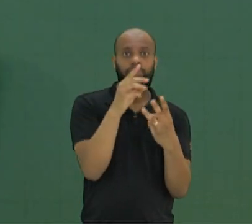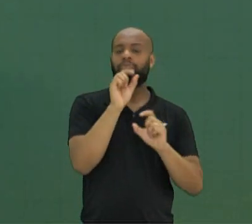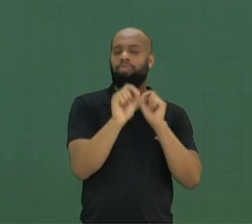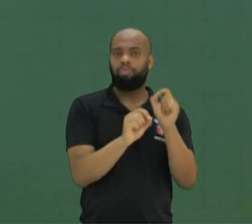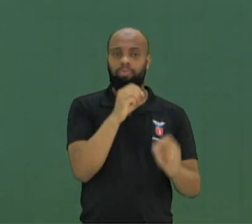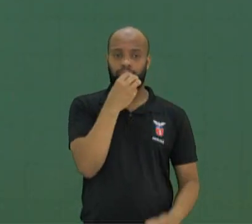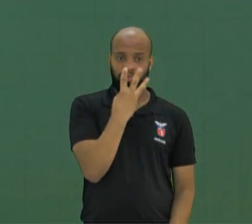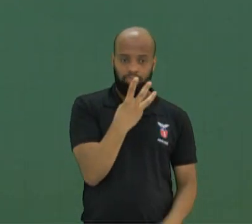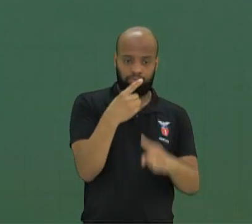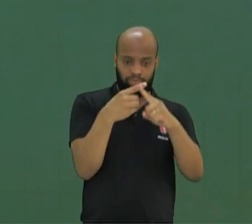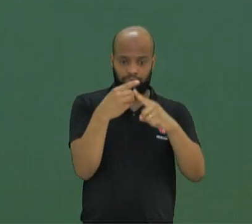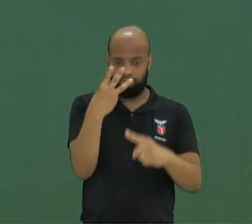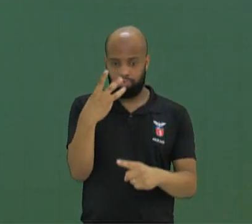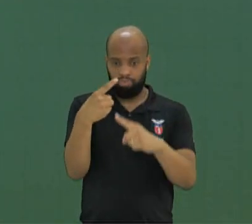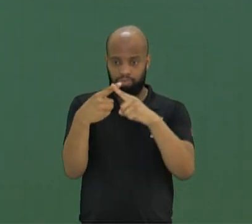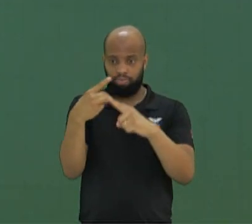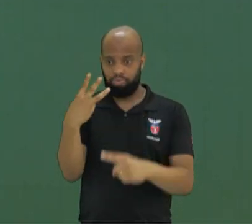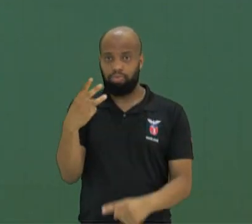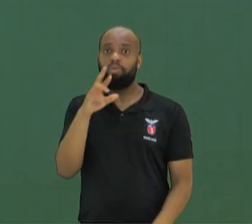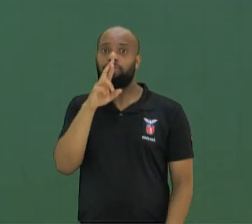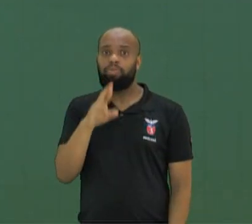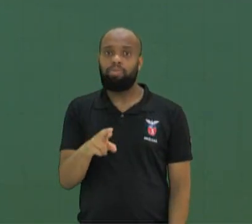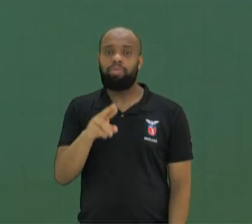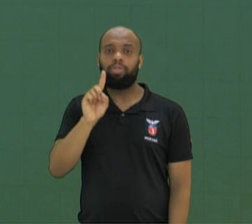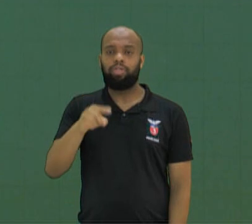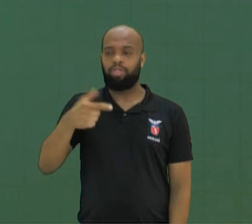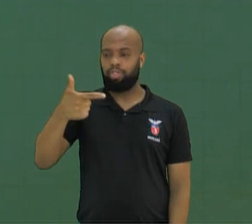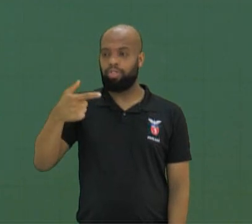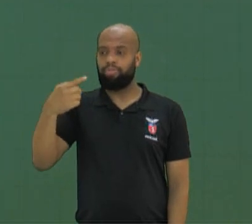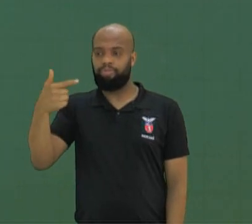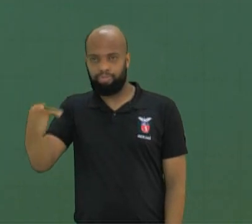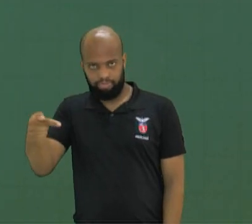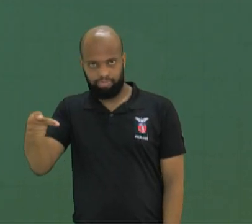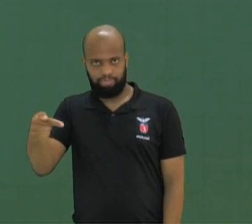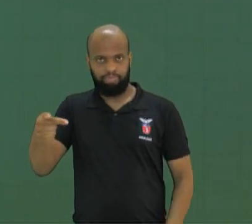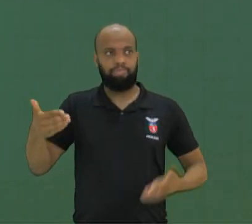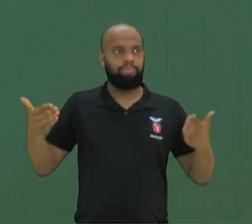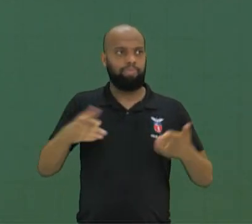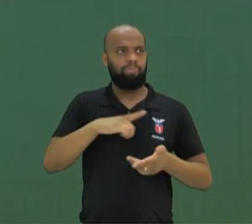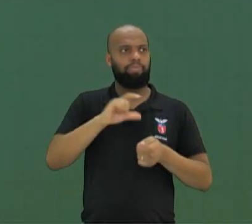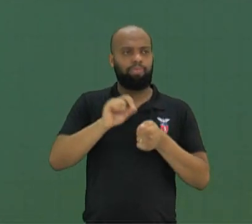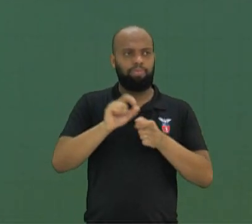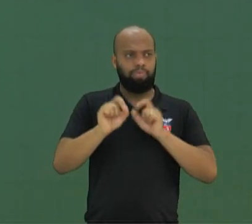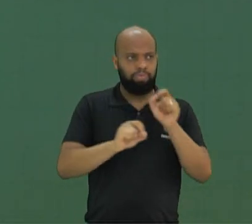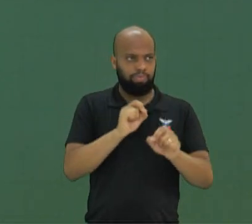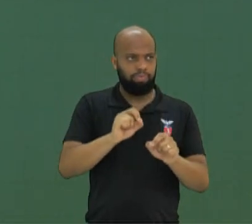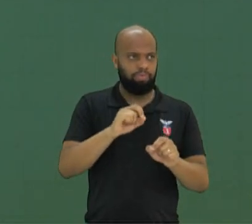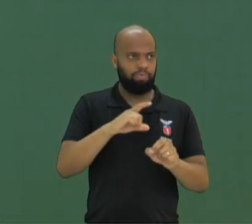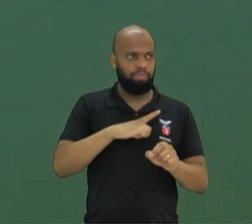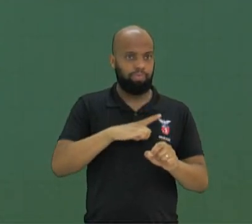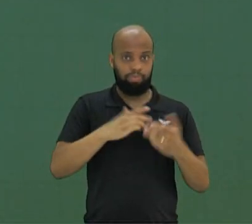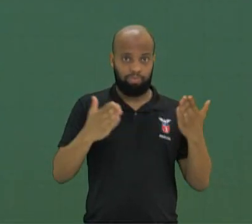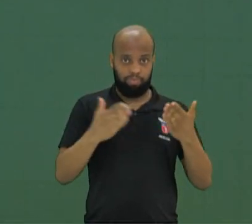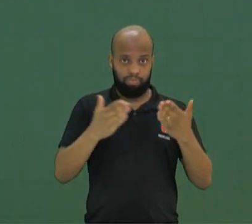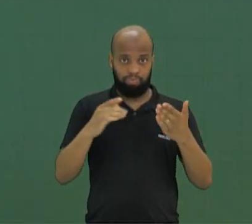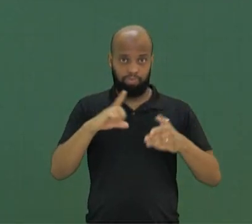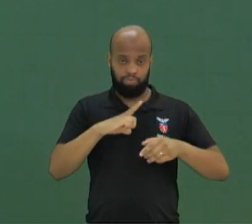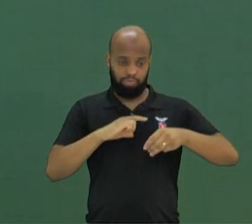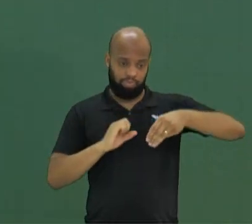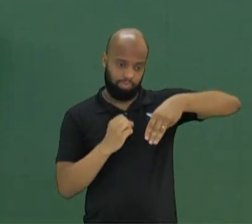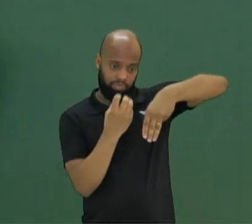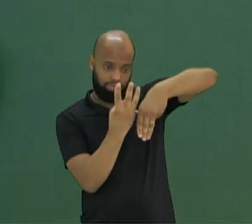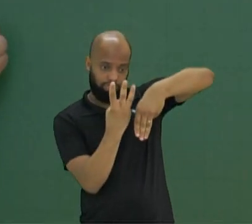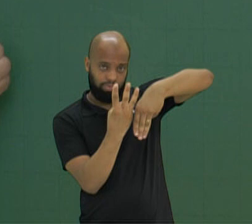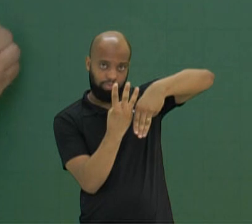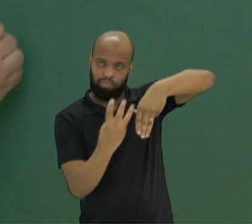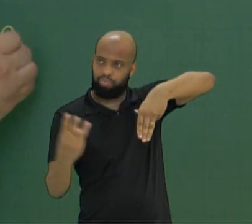O que eu faço com o expoente das letras? Multiplica pelo expoente da nossa potência. Então, olha só. 3 vezes 3 é 9. Vai